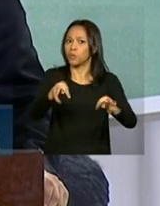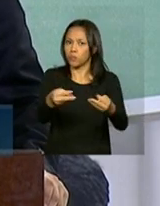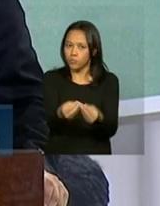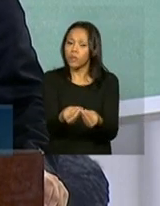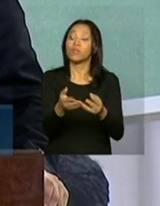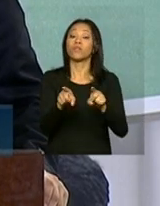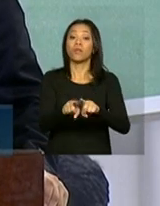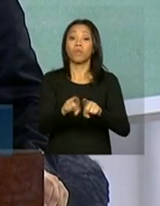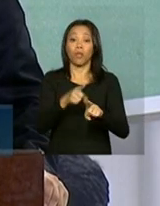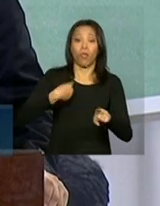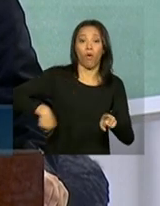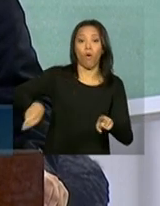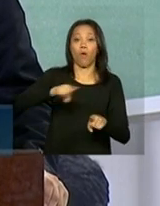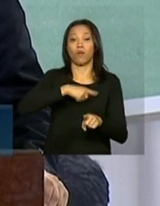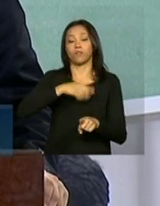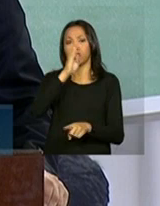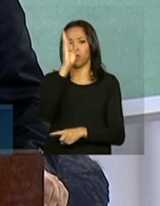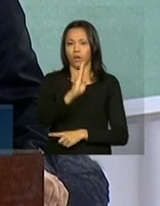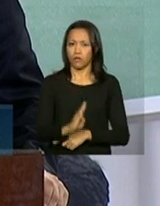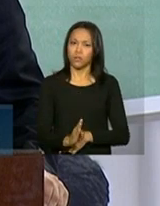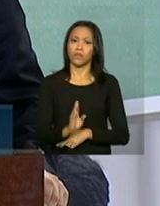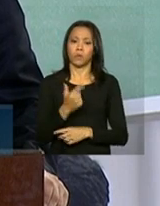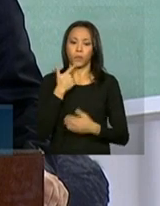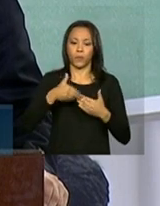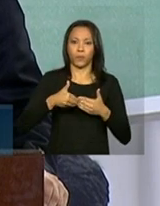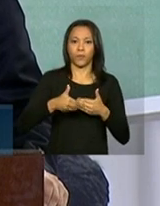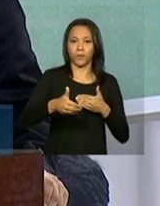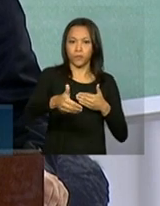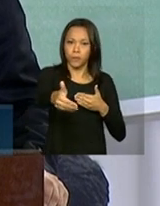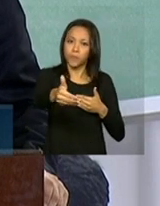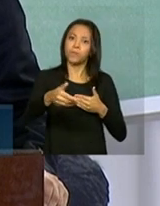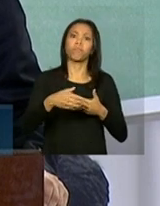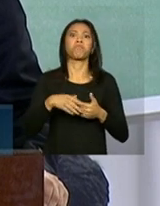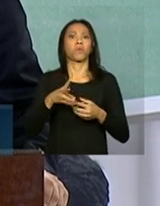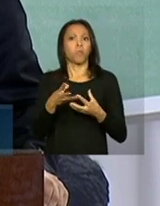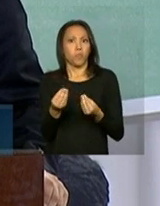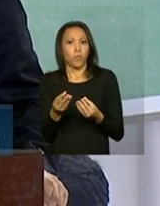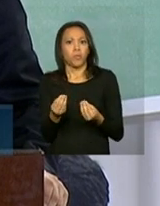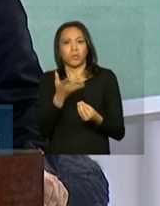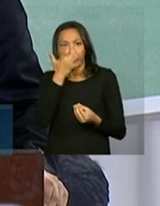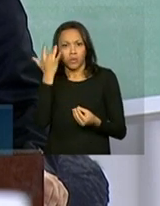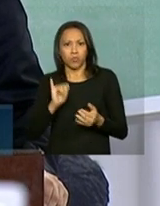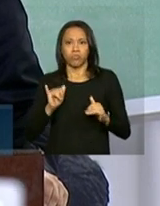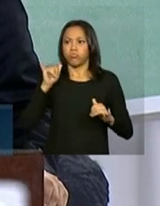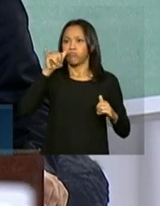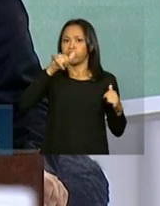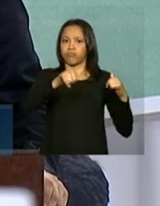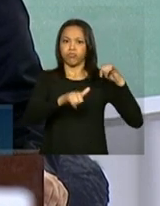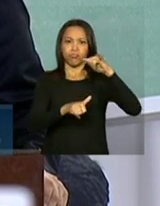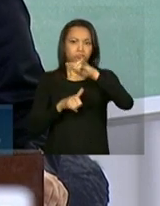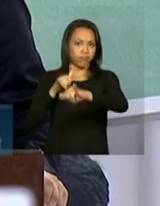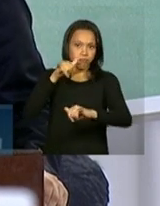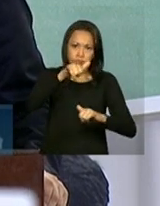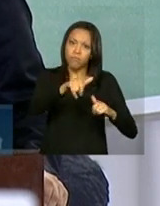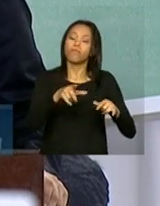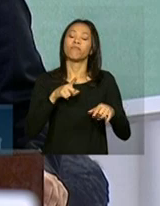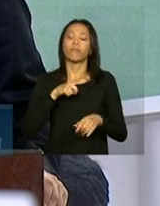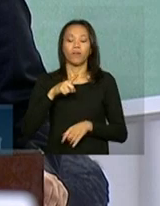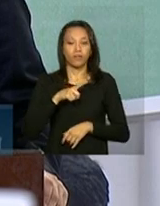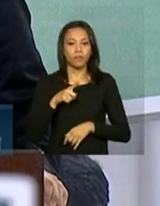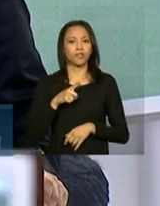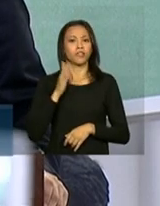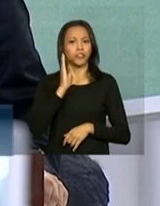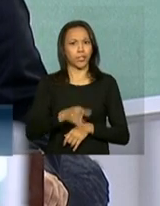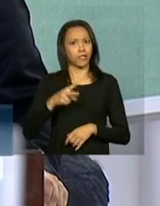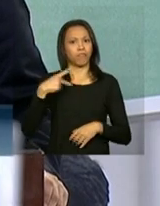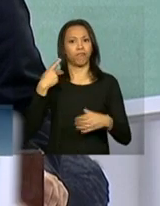O Brasil vai viver no próximo fim de semana o maior deslocamento aéreo humano que a FAB já realizou na história